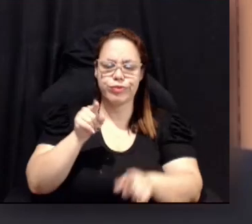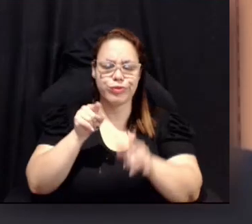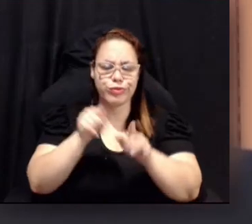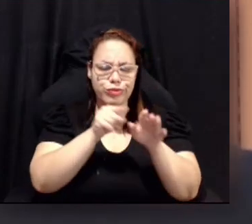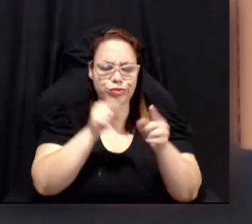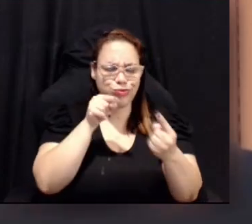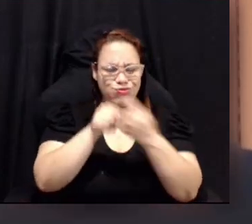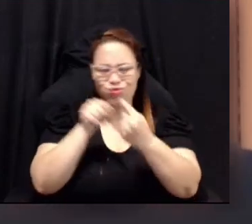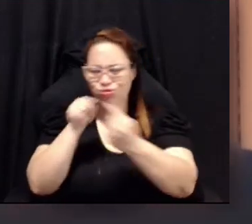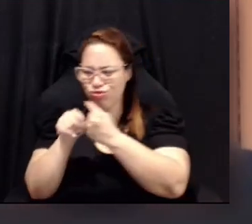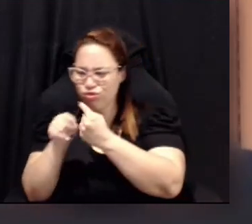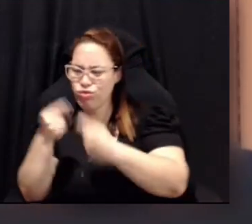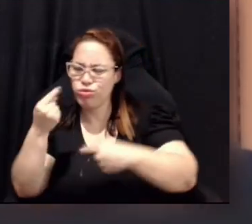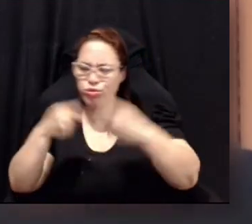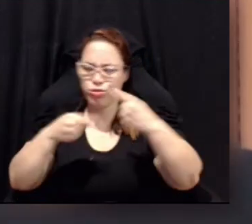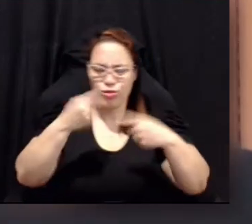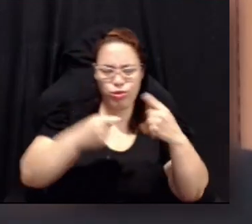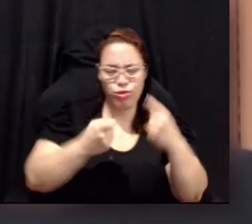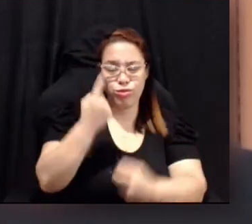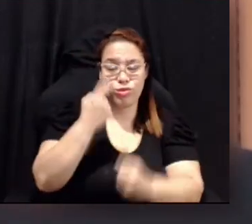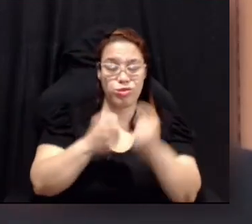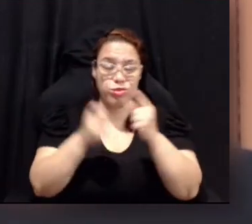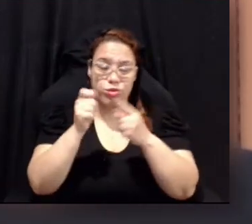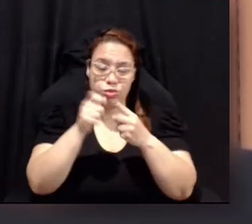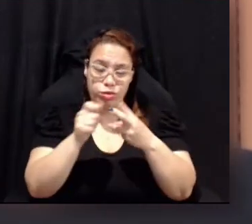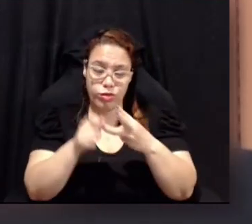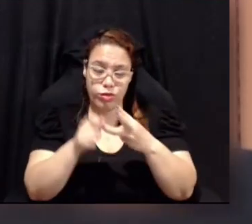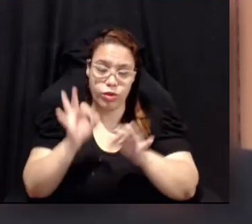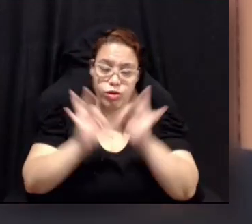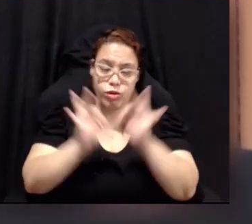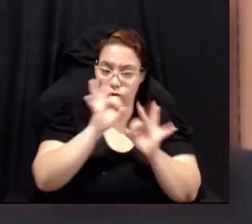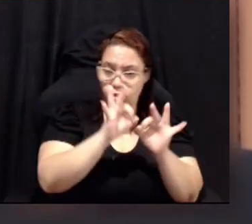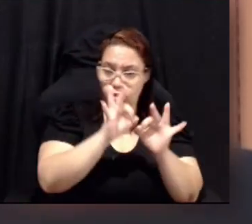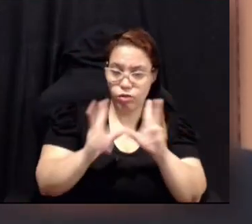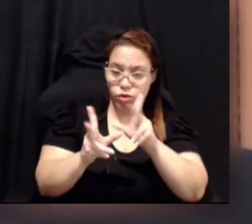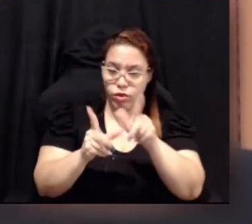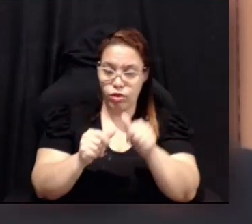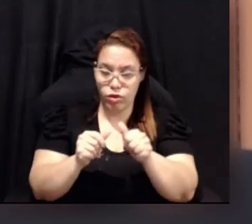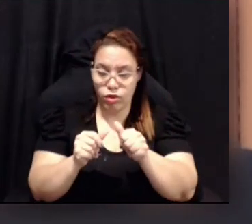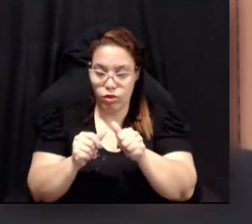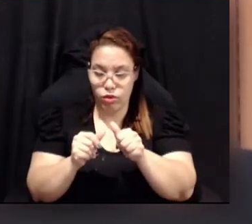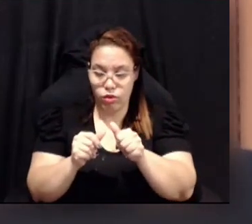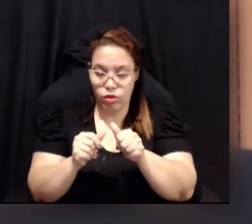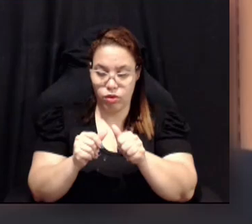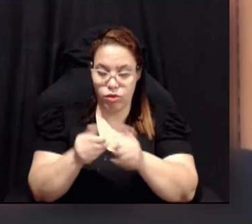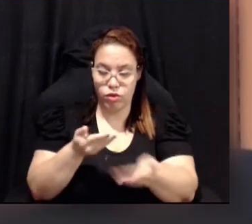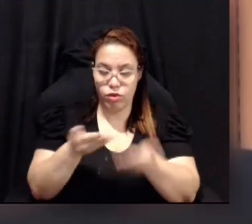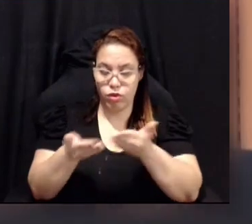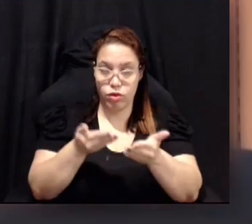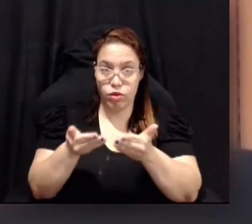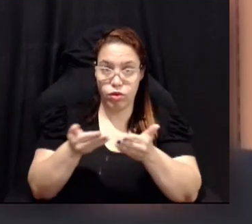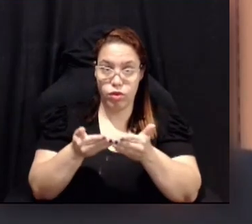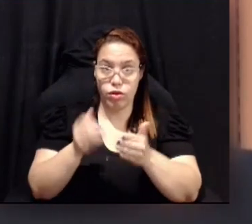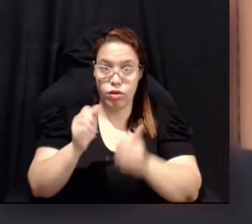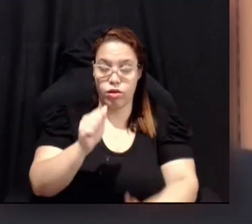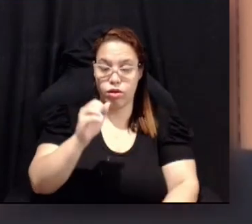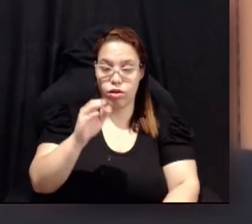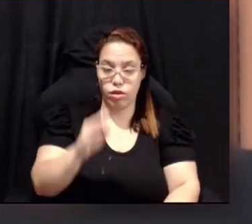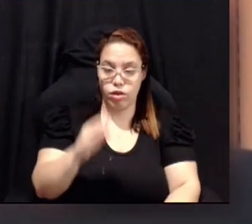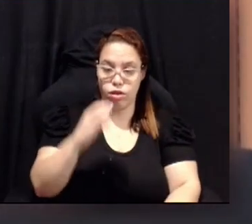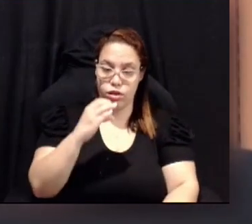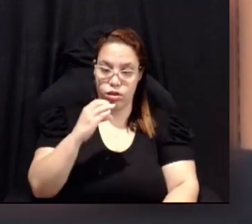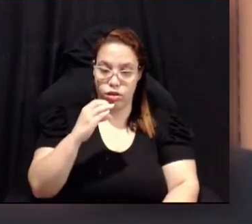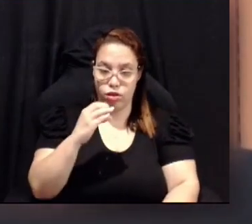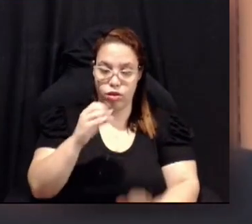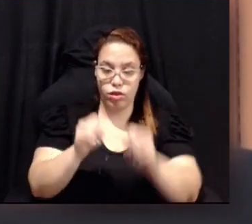e debateram alguns pontos do Plano Nacional de Educação relacionados à alfabetização, educação